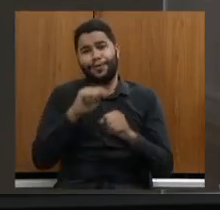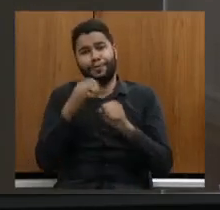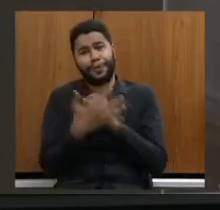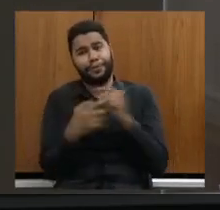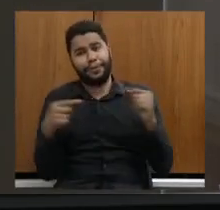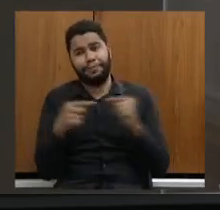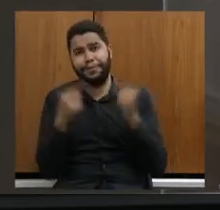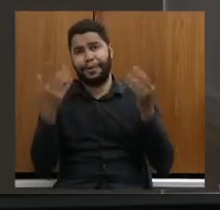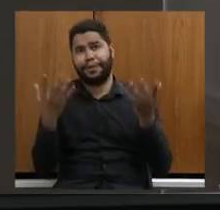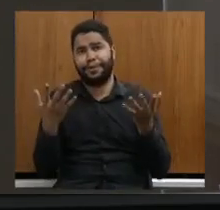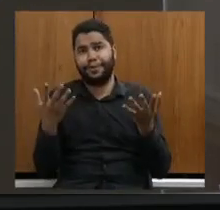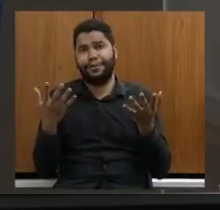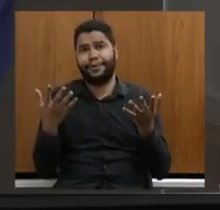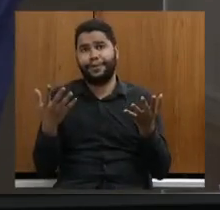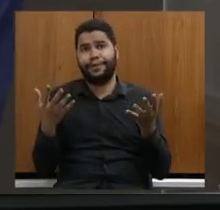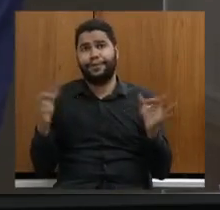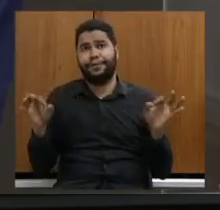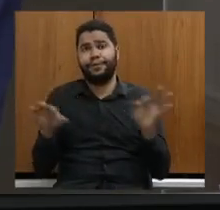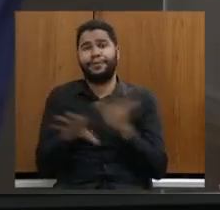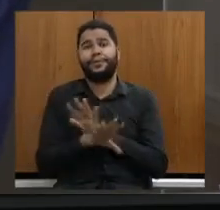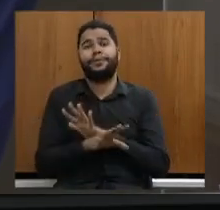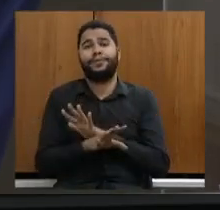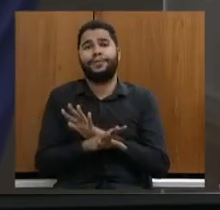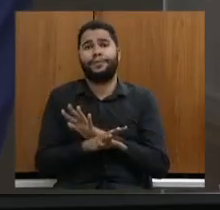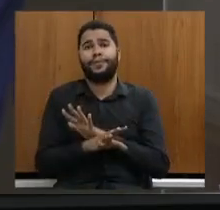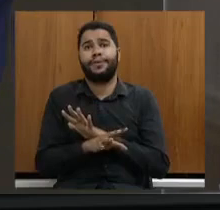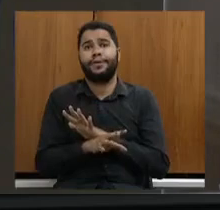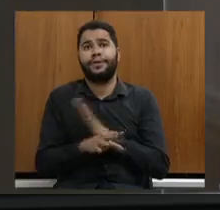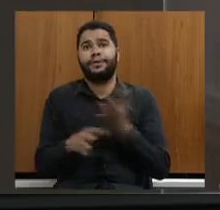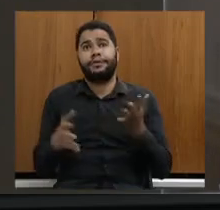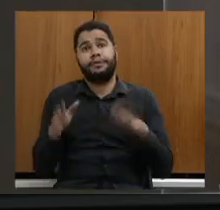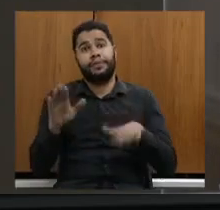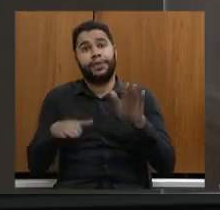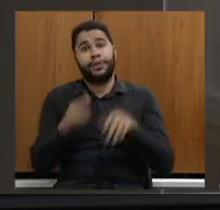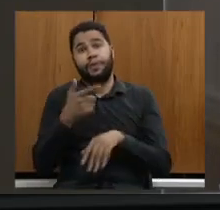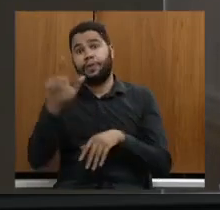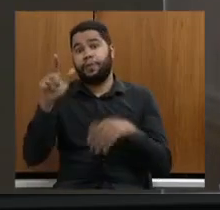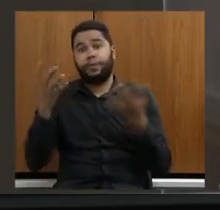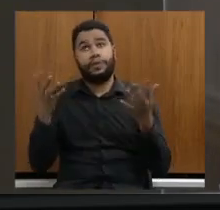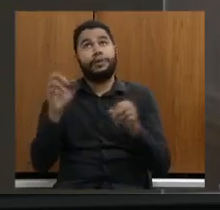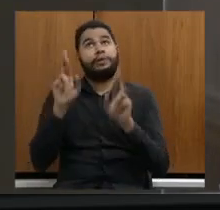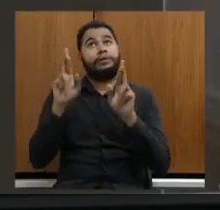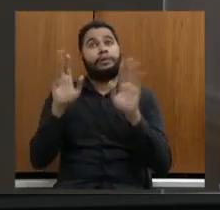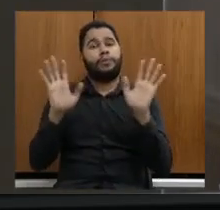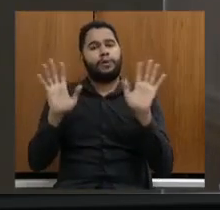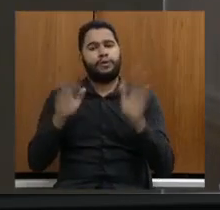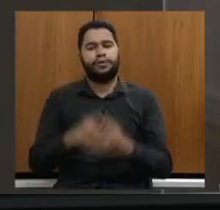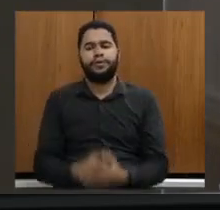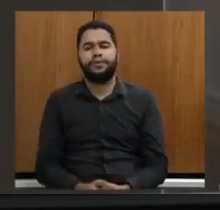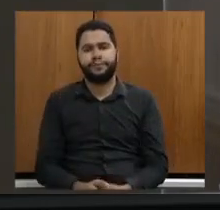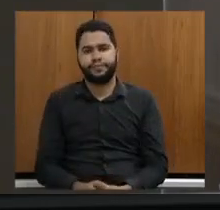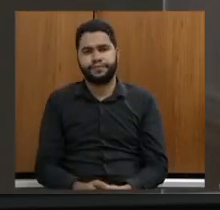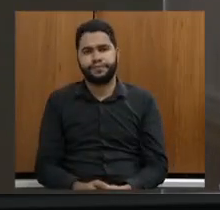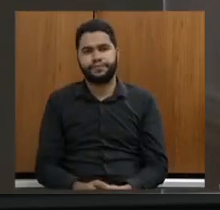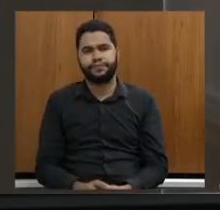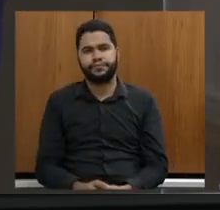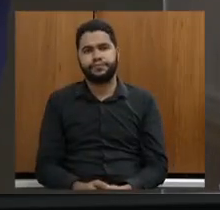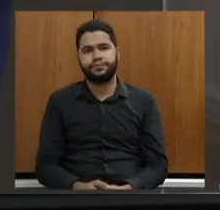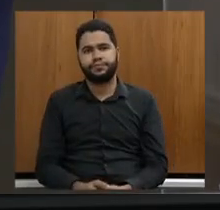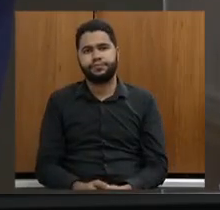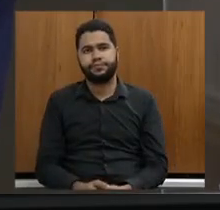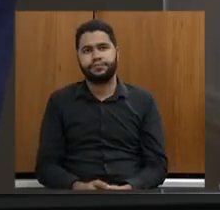palavra cabe porque termina essa essa avalanche de repente tá vindo outras Espero que não venha a bom